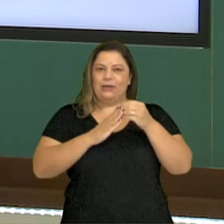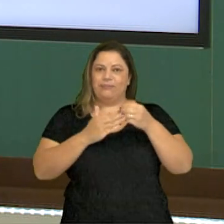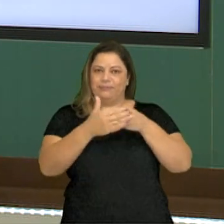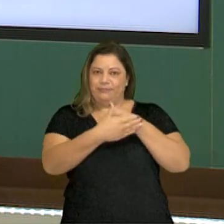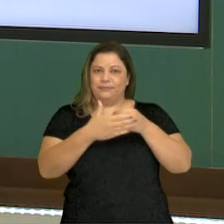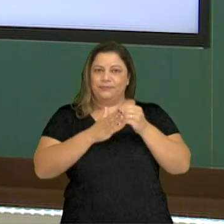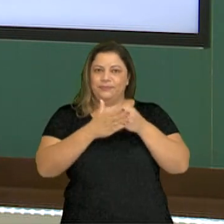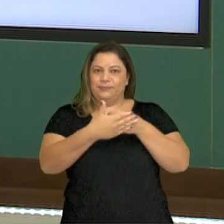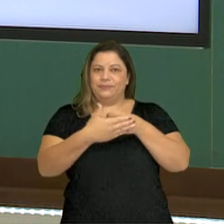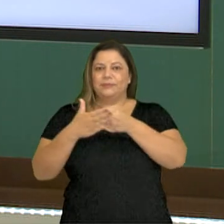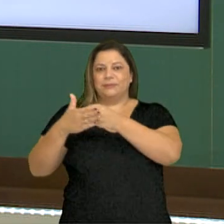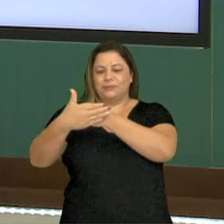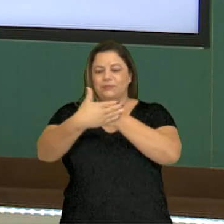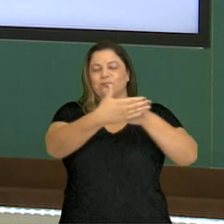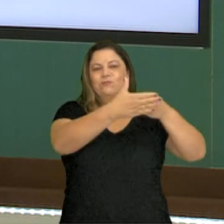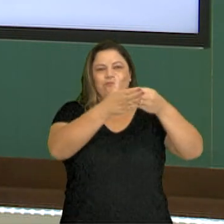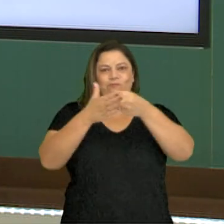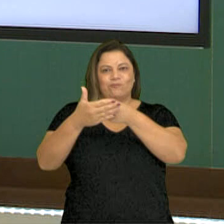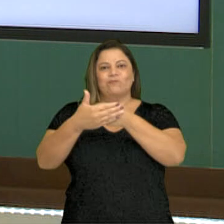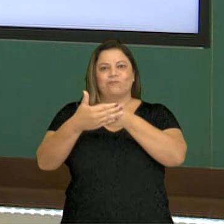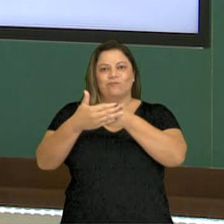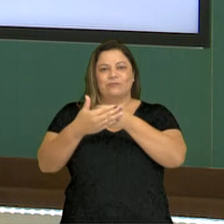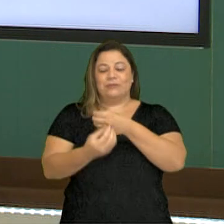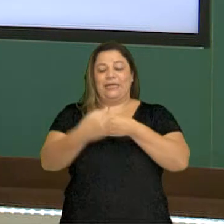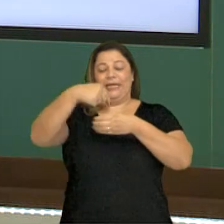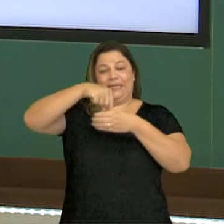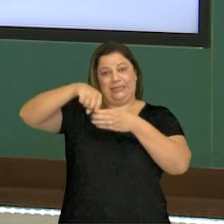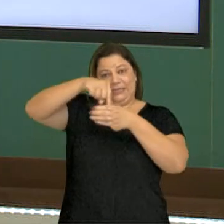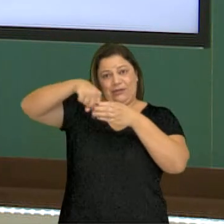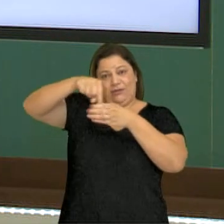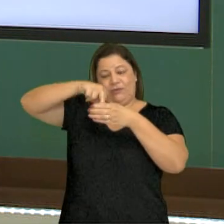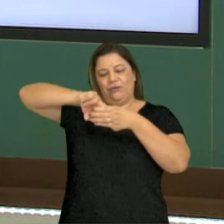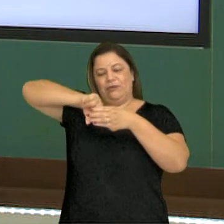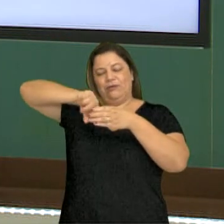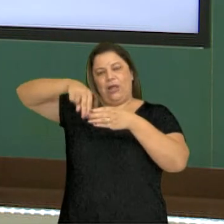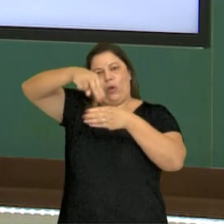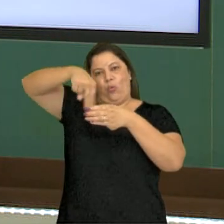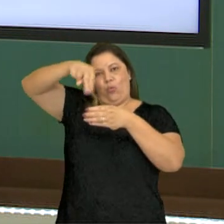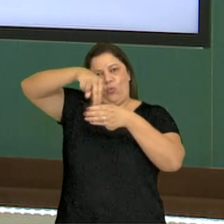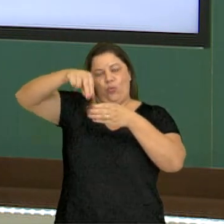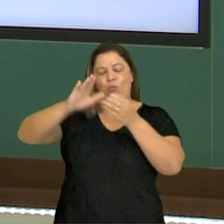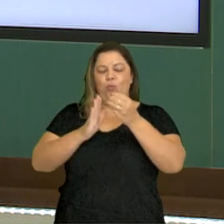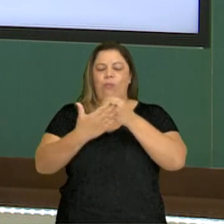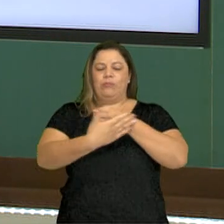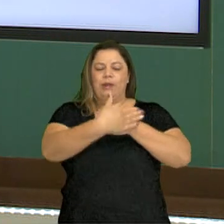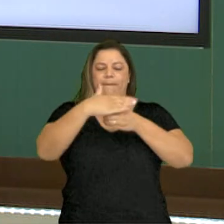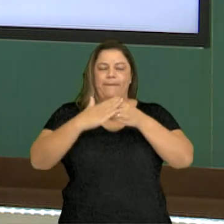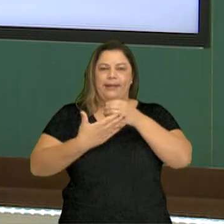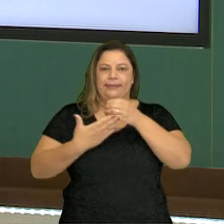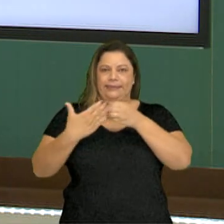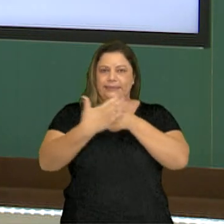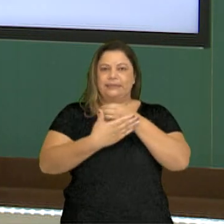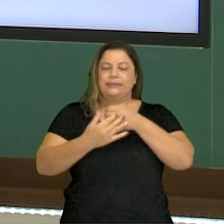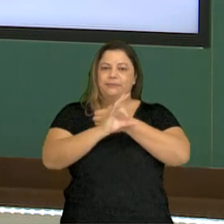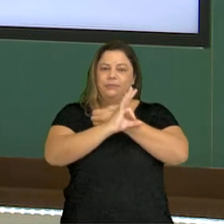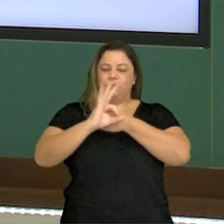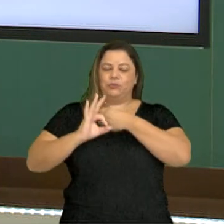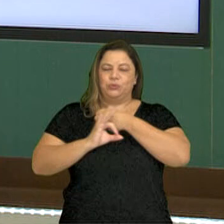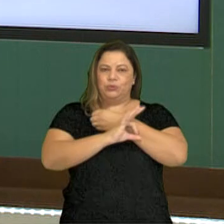aquela barreira. Tudo que está no interior são as organelas e é a célula propriamente dito. Nas células